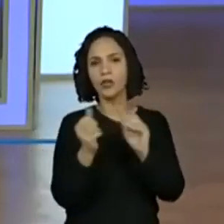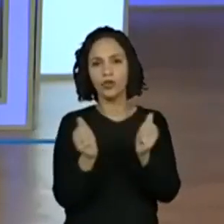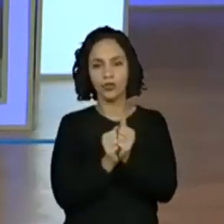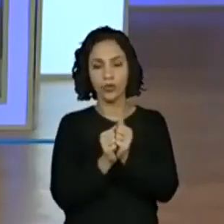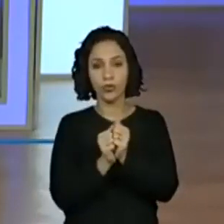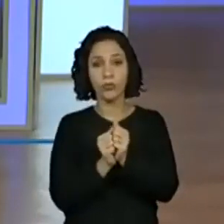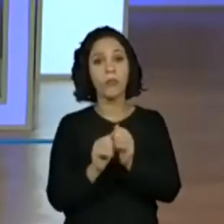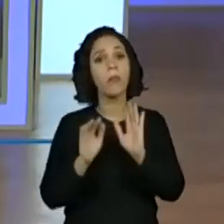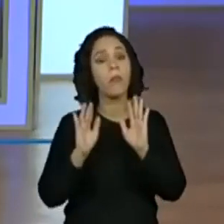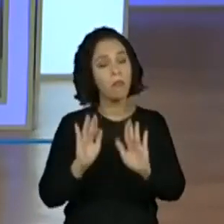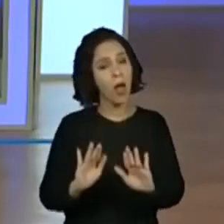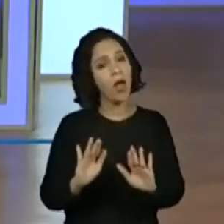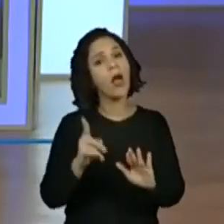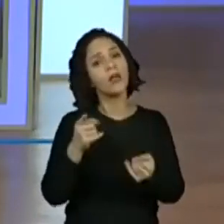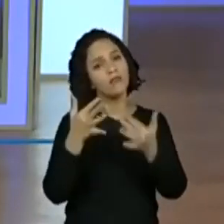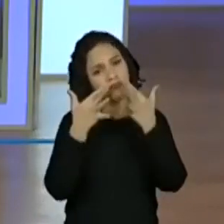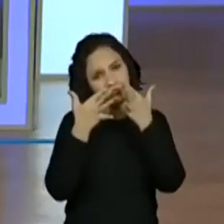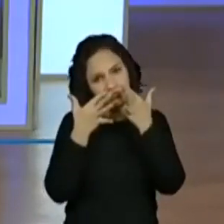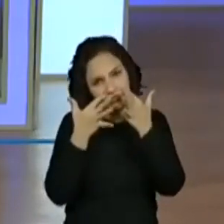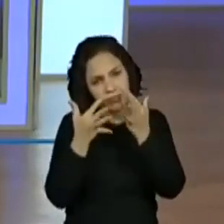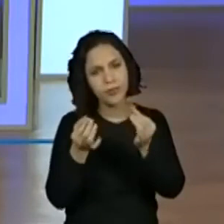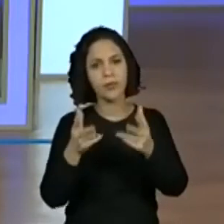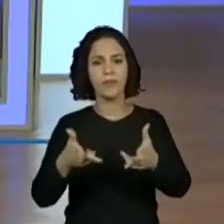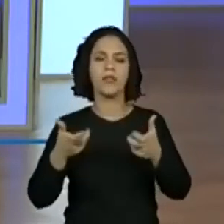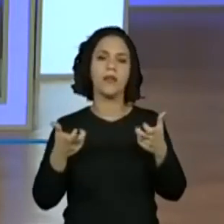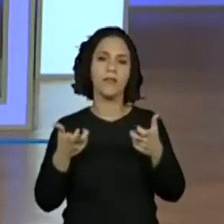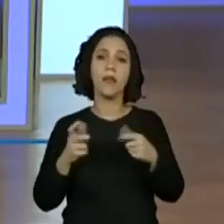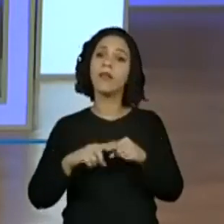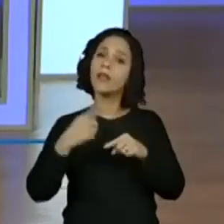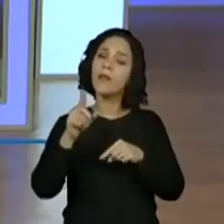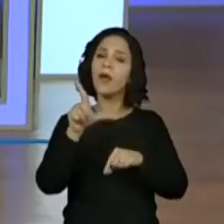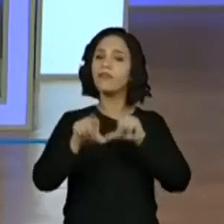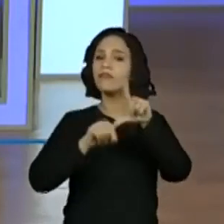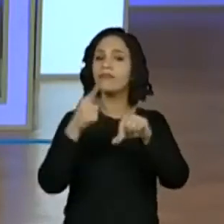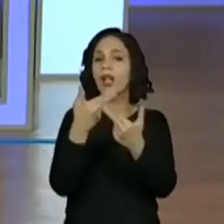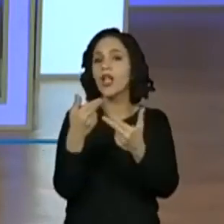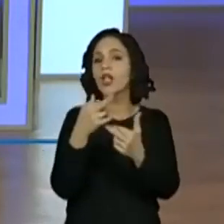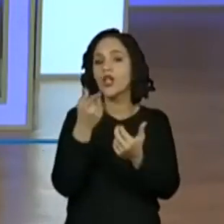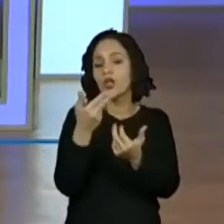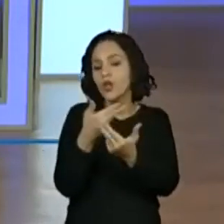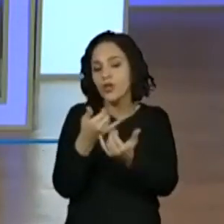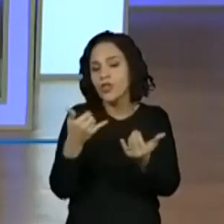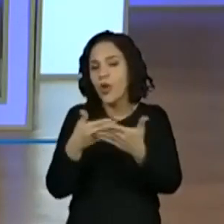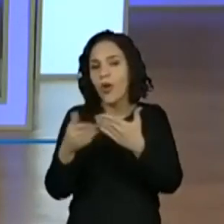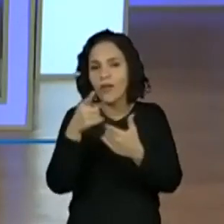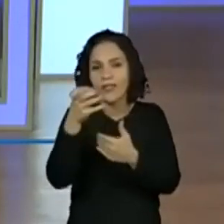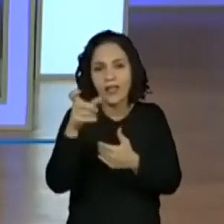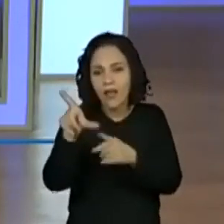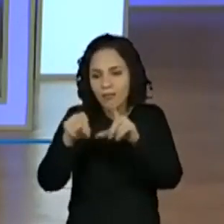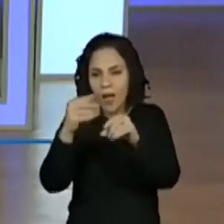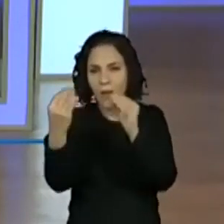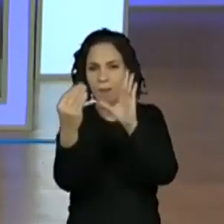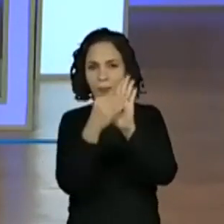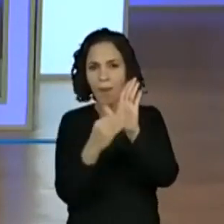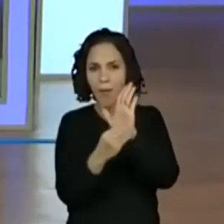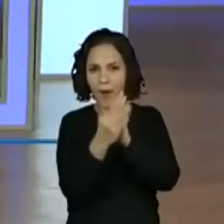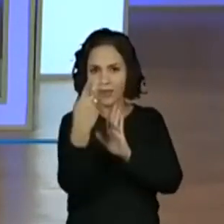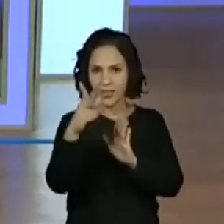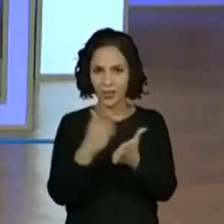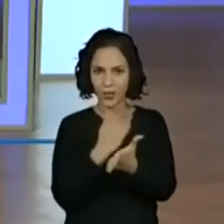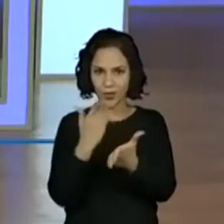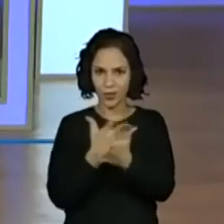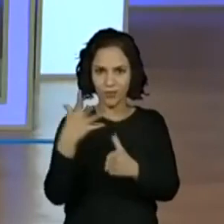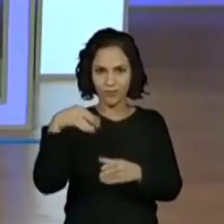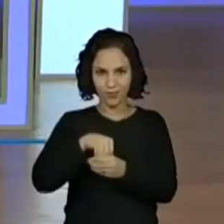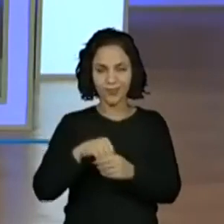vocês prestem atenção, percebam o que a gente vai fazer aqui e depois escolha aí uma notícia para que vocês possam aí completar o material de vocês. Olha que